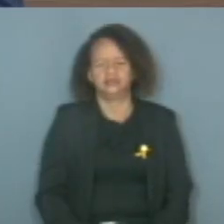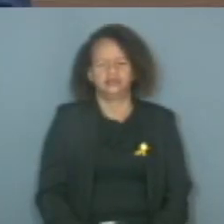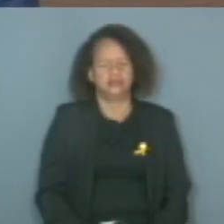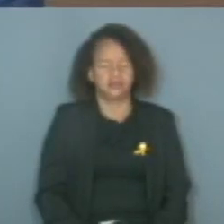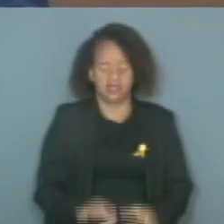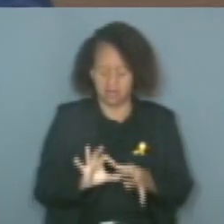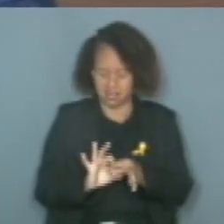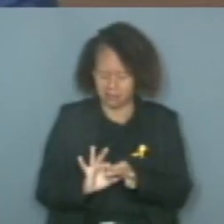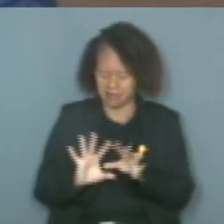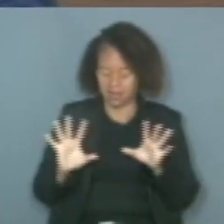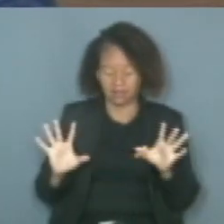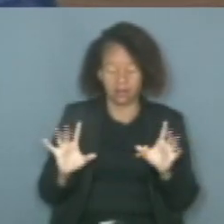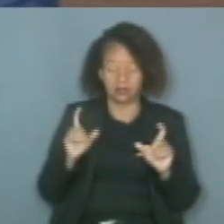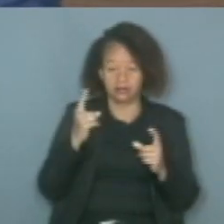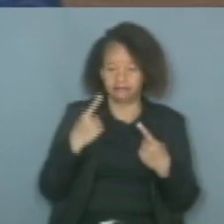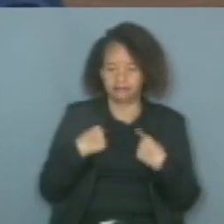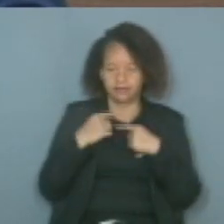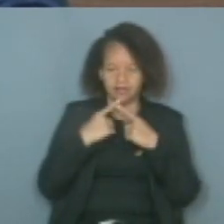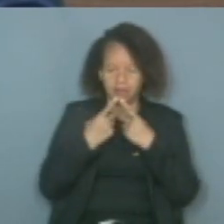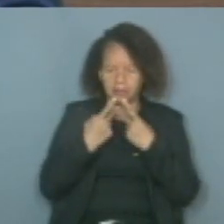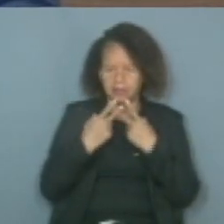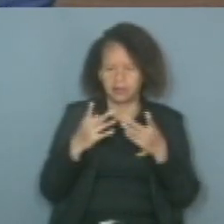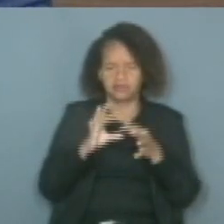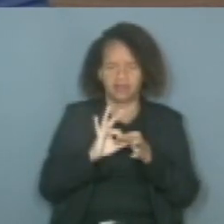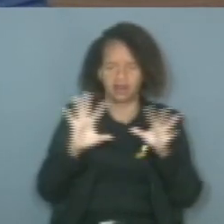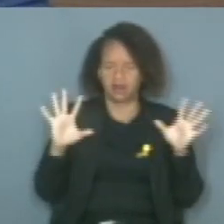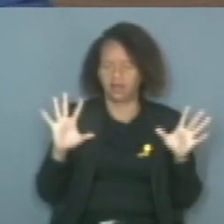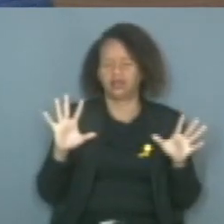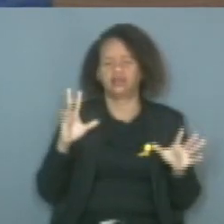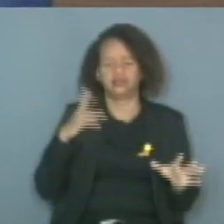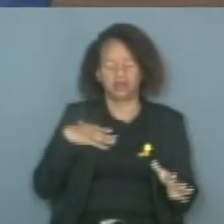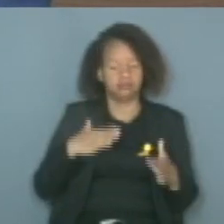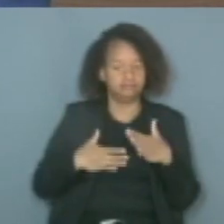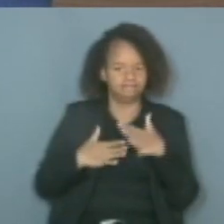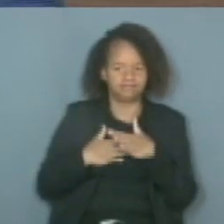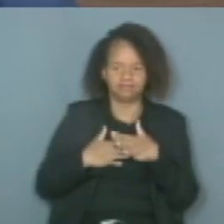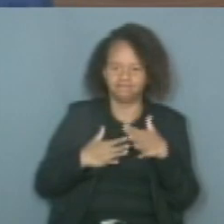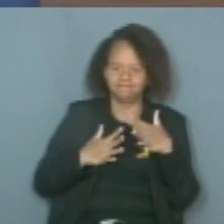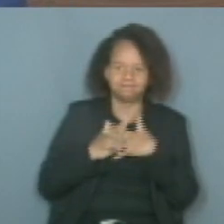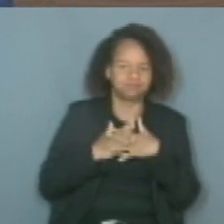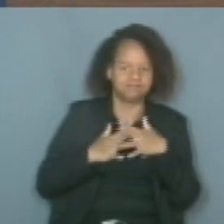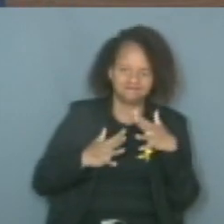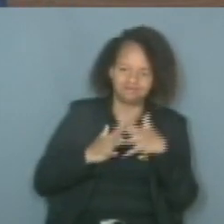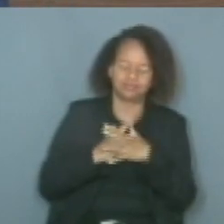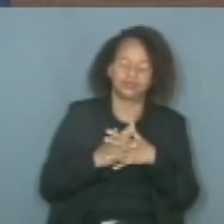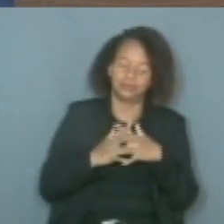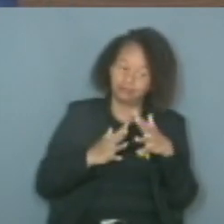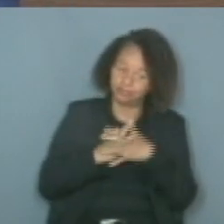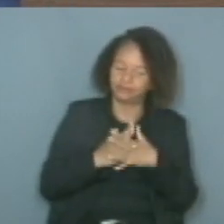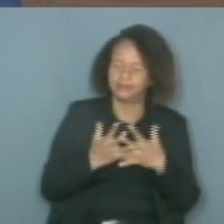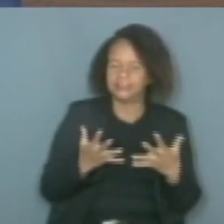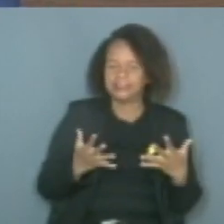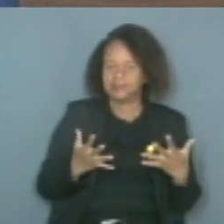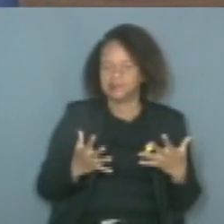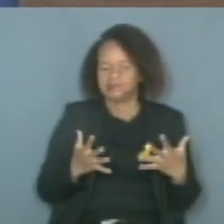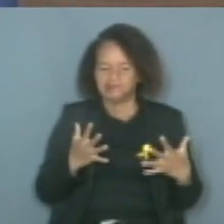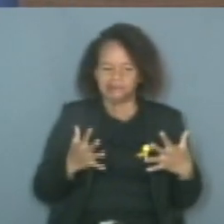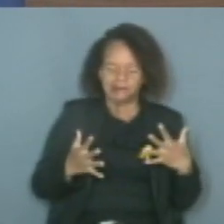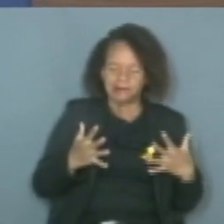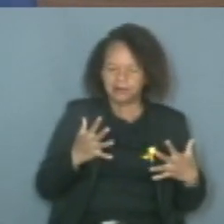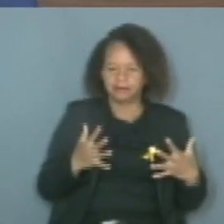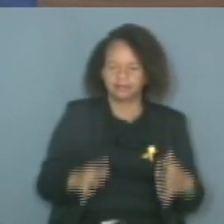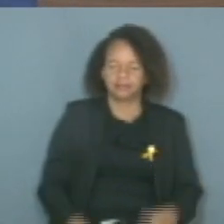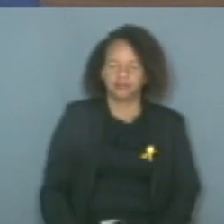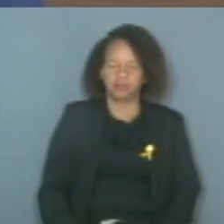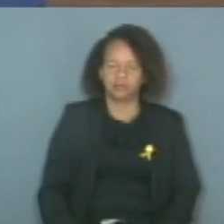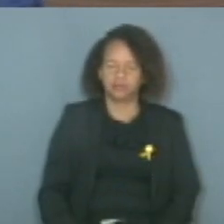dita liberdade de expressão, que cada vez mais está sendo tolhida, e a gente está vendo resultados aí. E